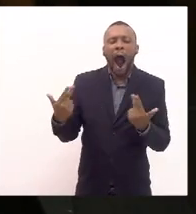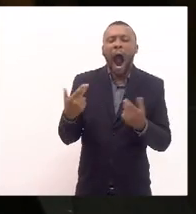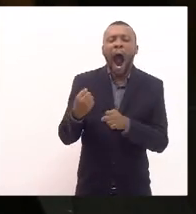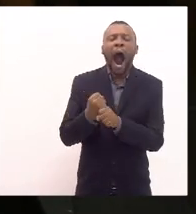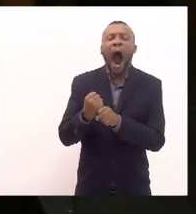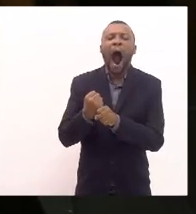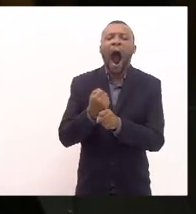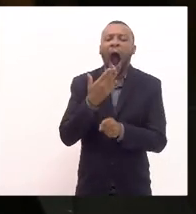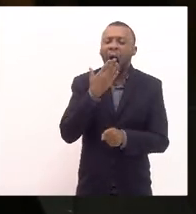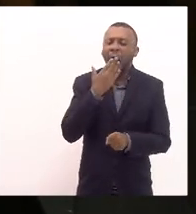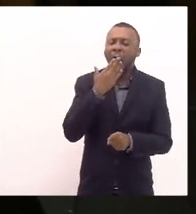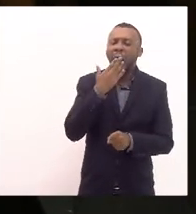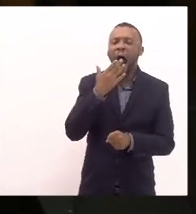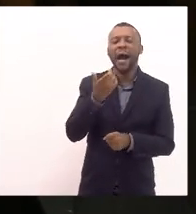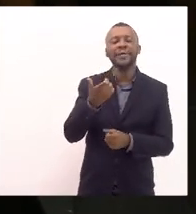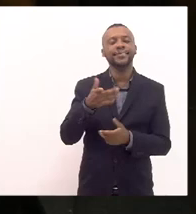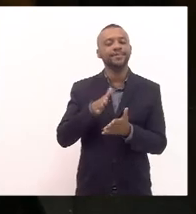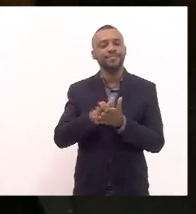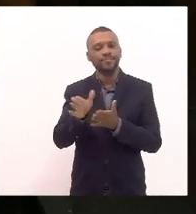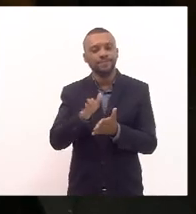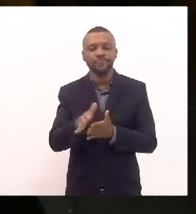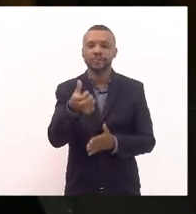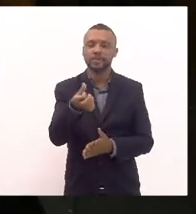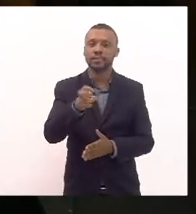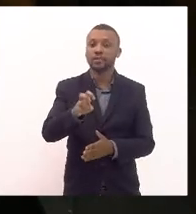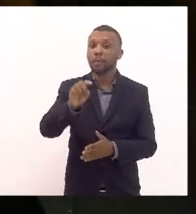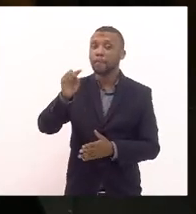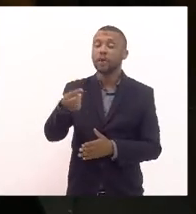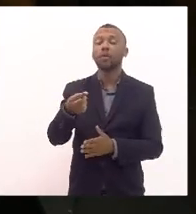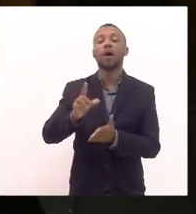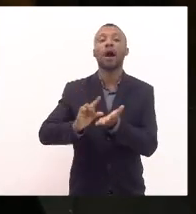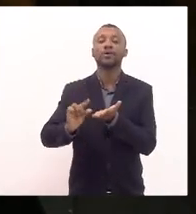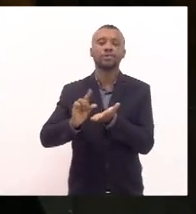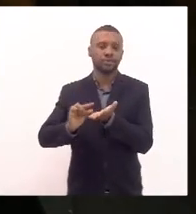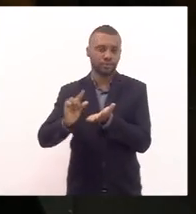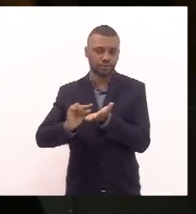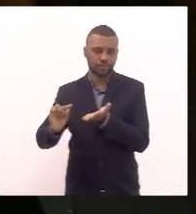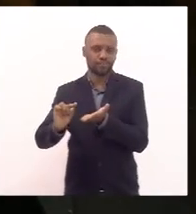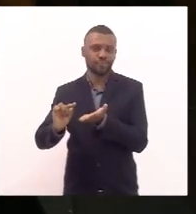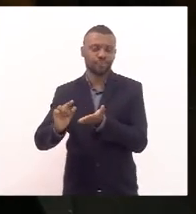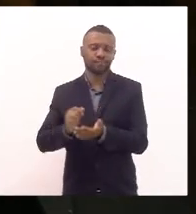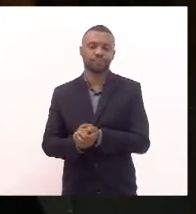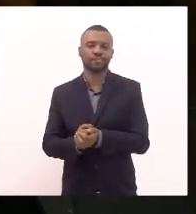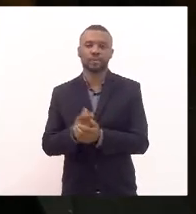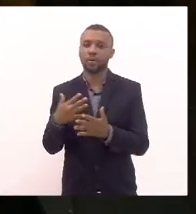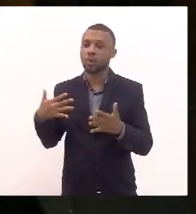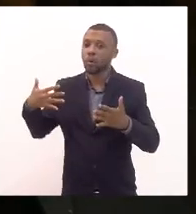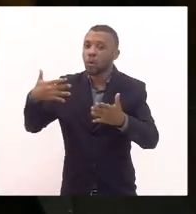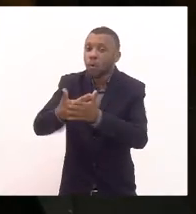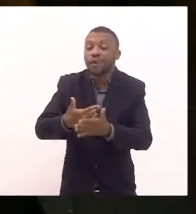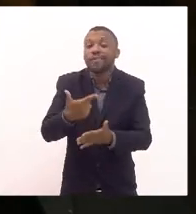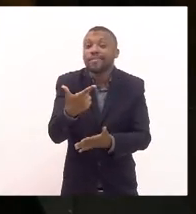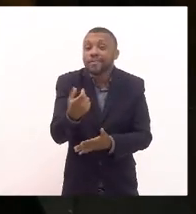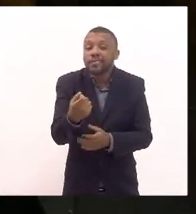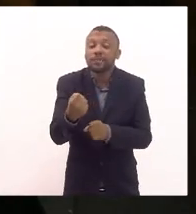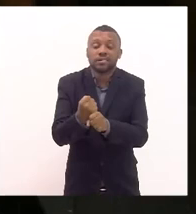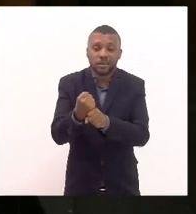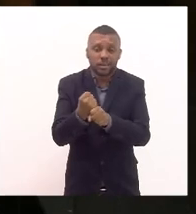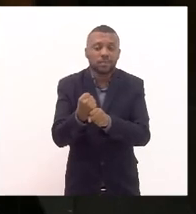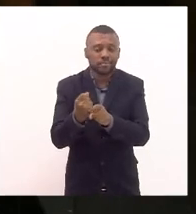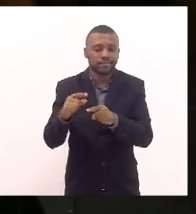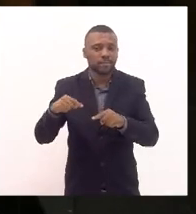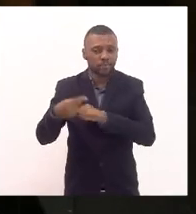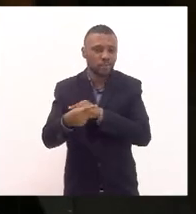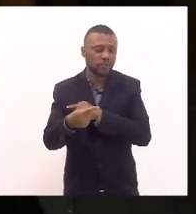publicou 65 mil artigos em revistas científicas 20 anos depois eu limpo